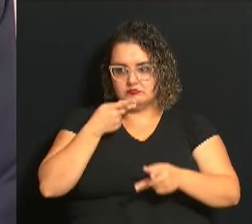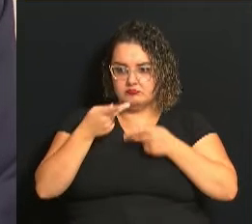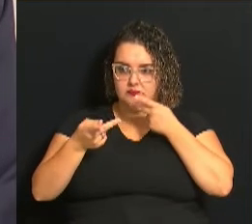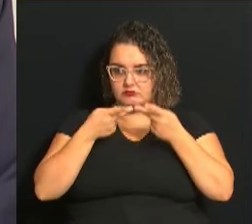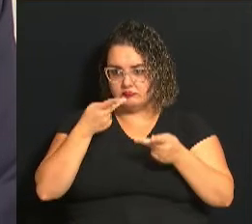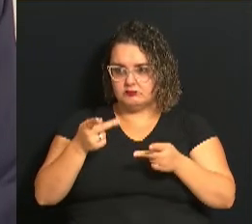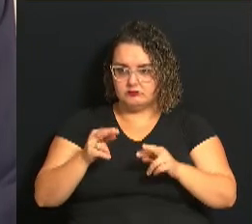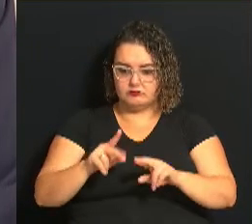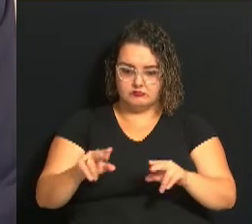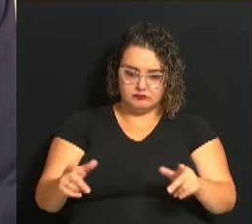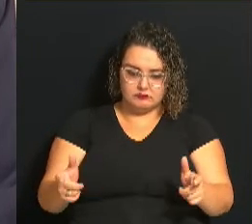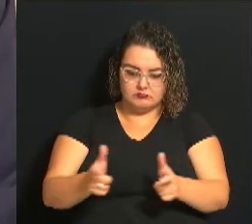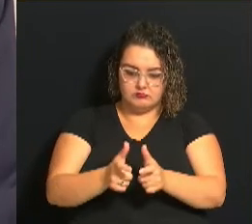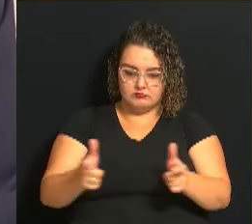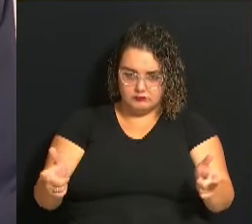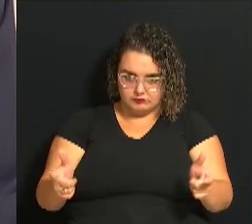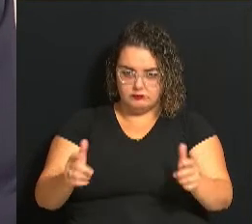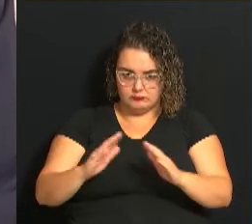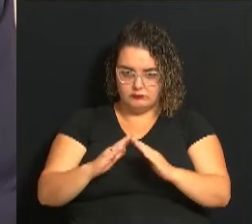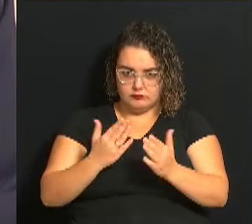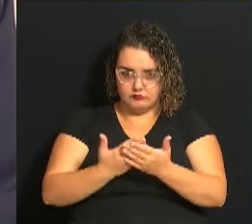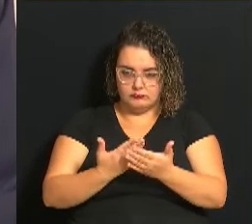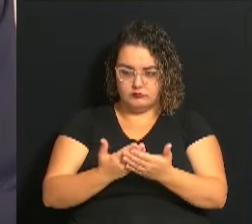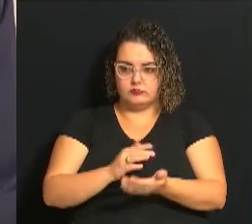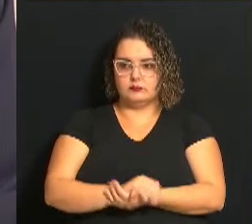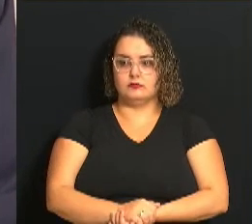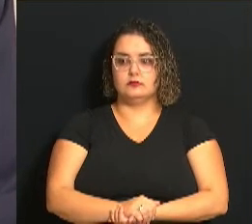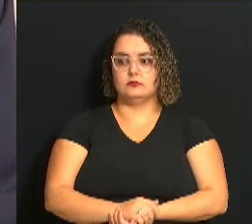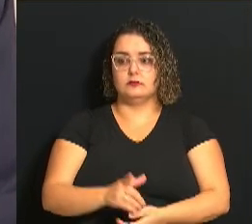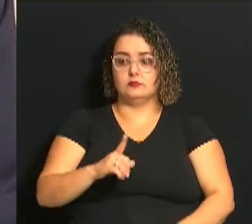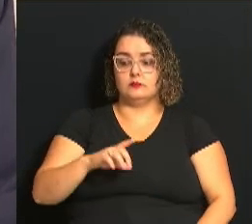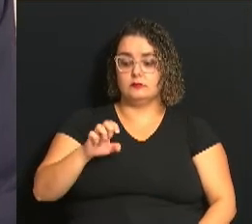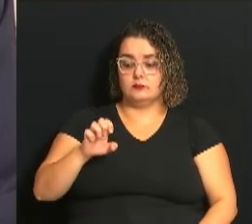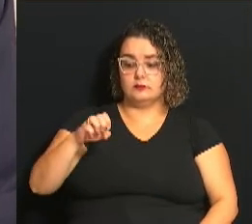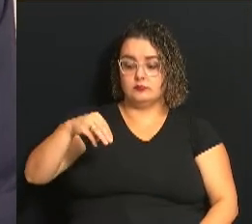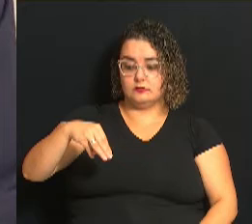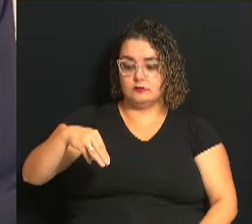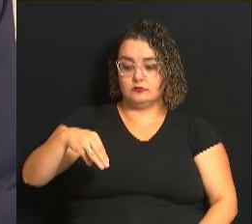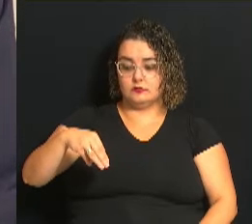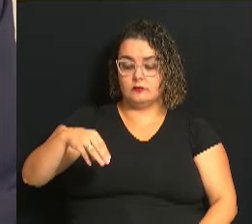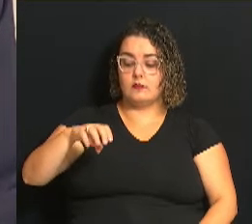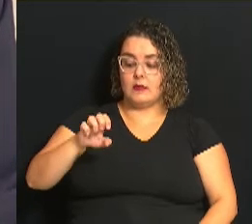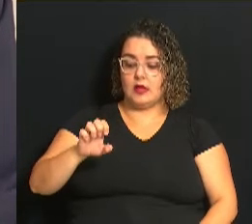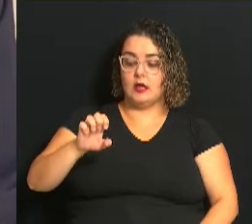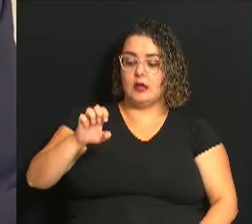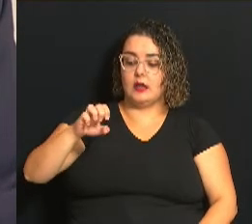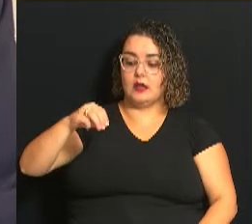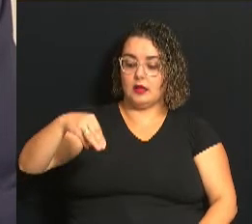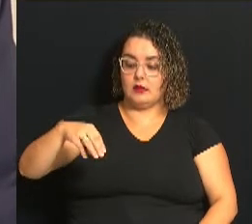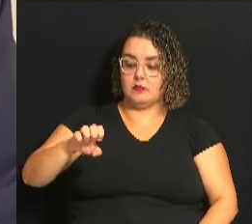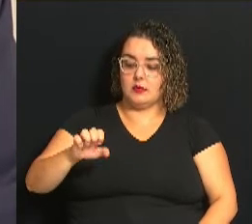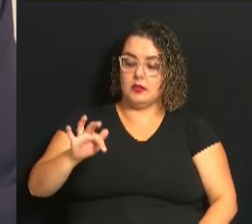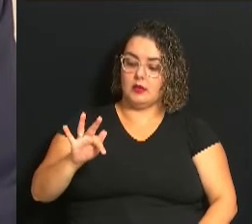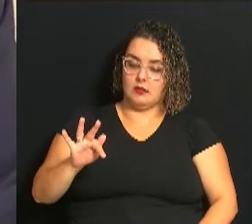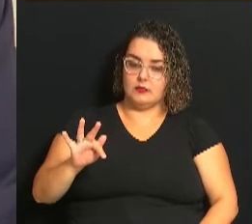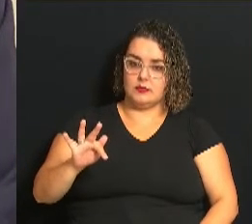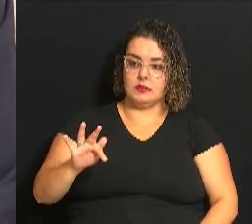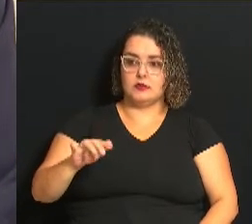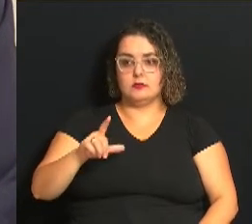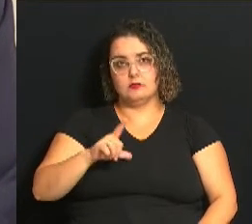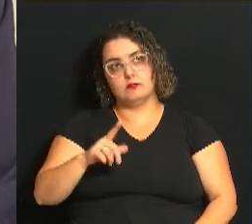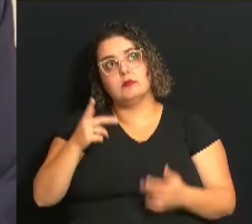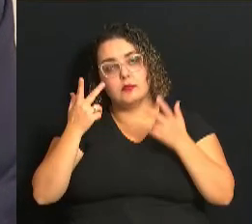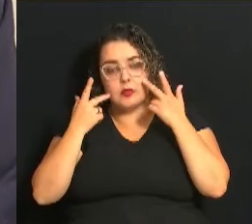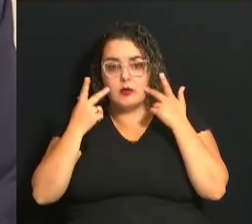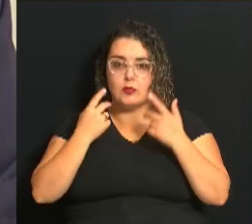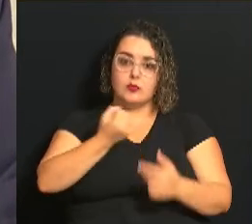peculiaridades aí de tamanho da escola. E nós temos as EMEFs, que é comum que você tenha nas EMEFs aí, dependendo do número